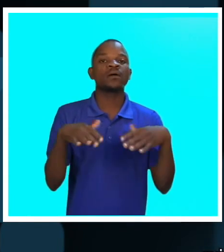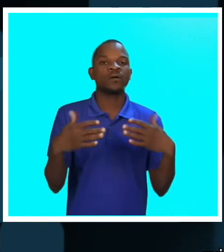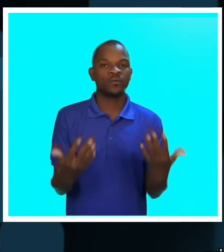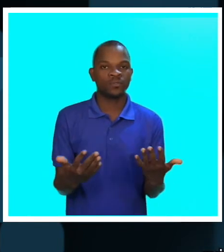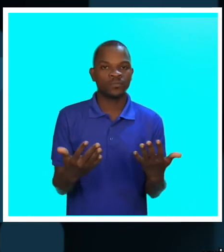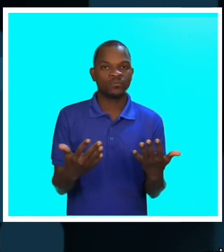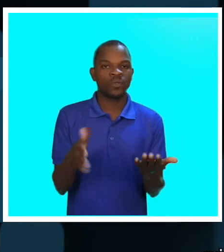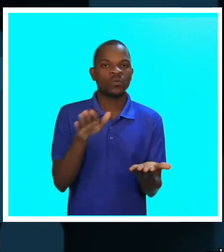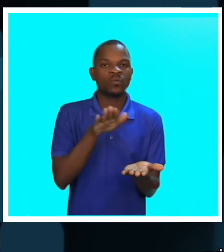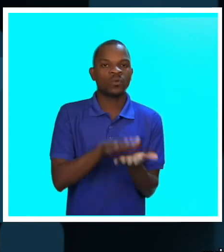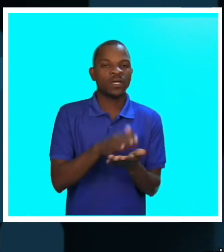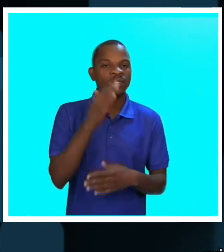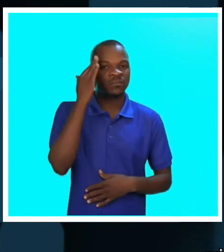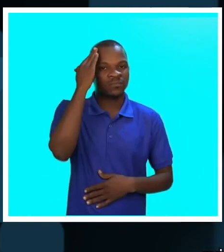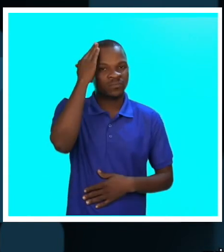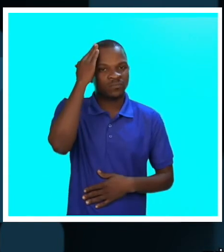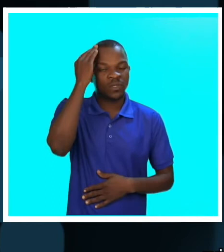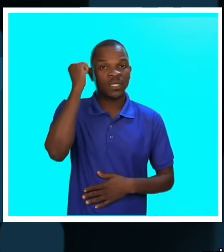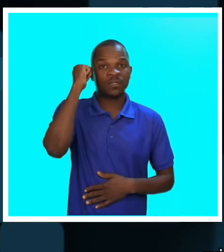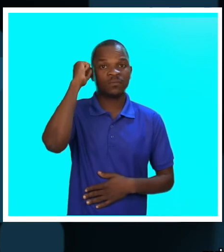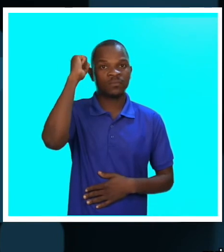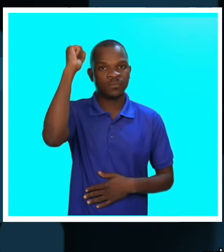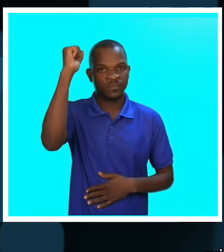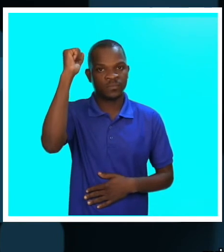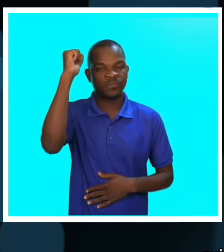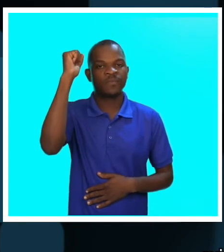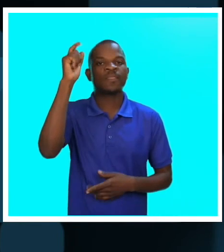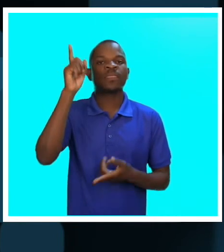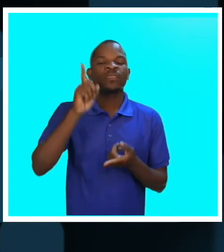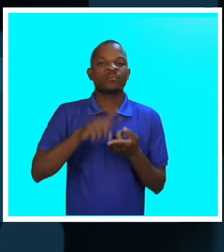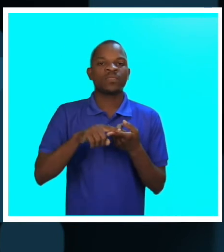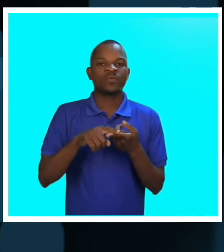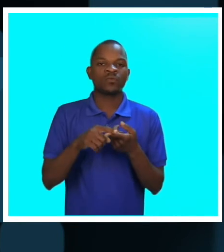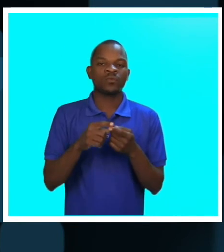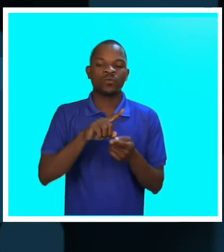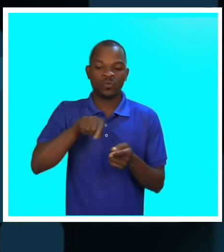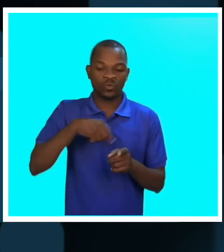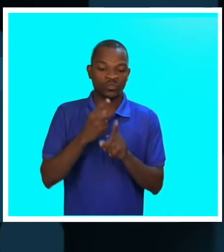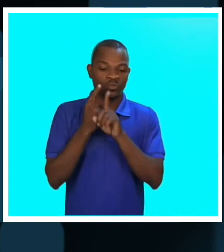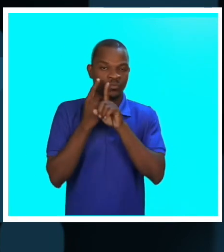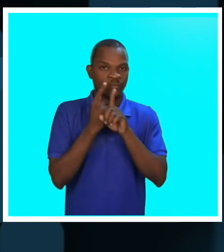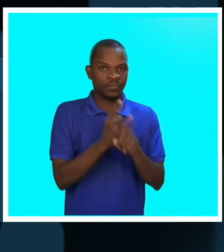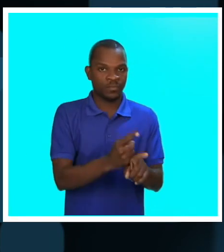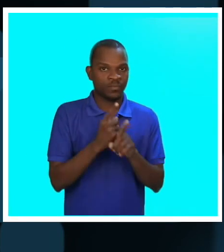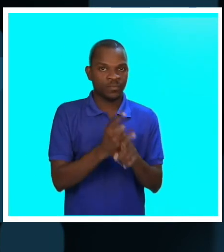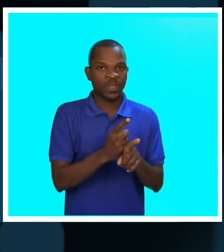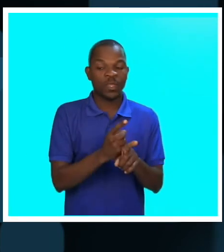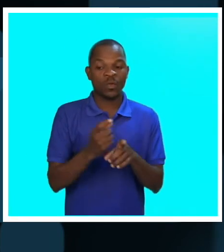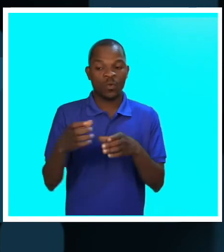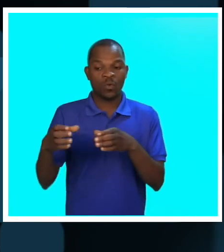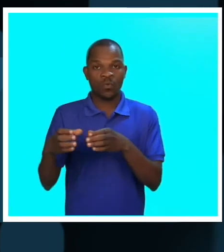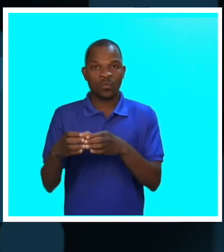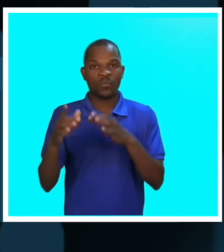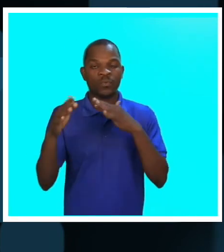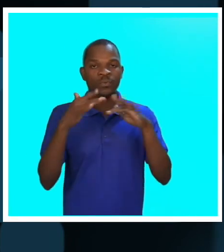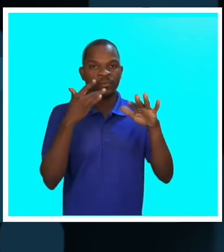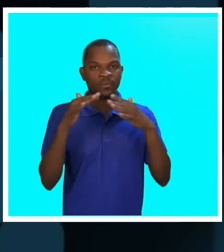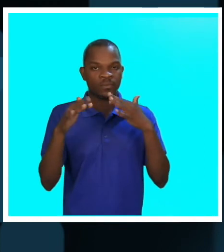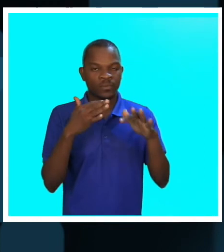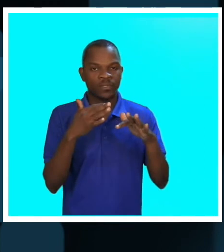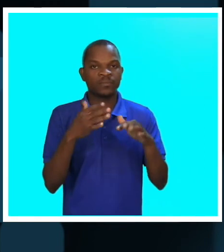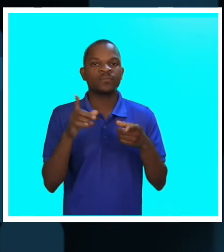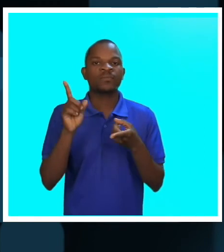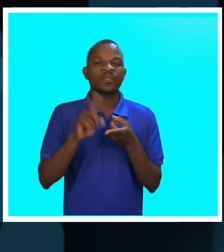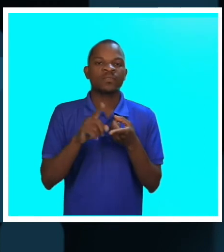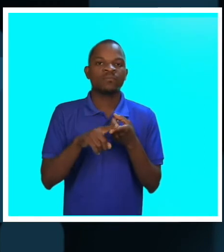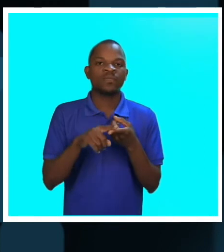concentração será mesmo na estátua Eduardo Mogliano. E nós vamos poder estar lá com